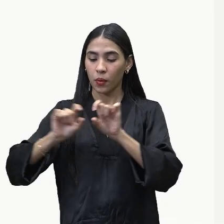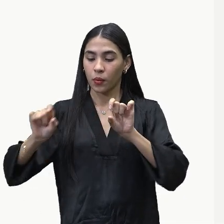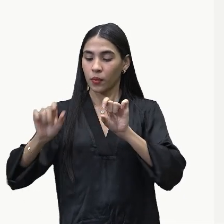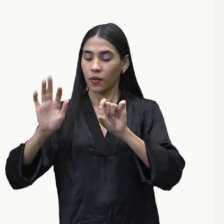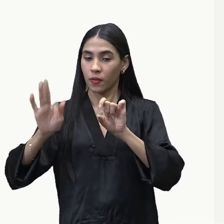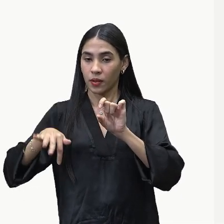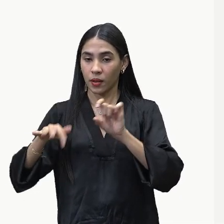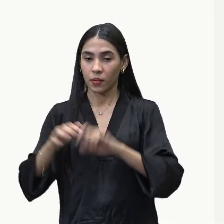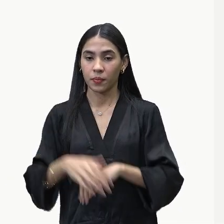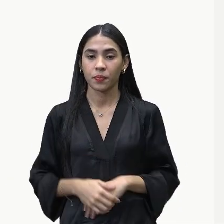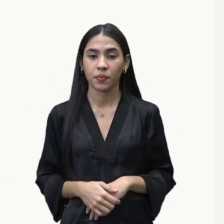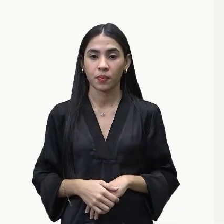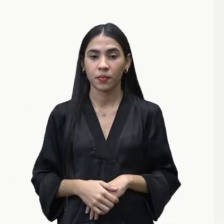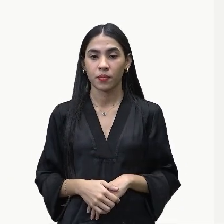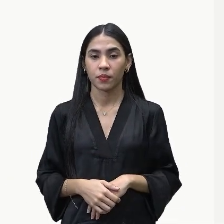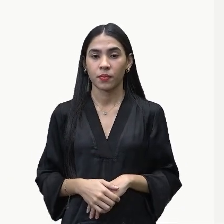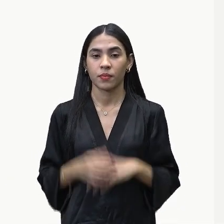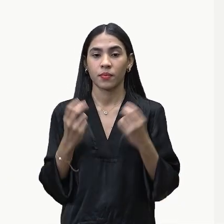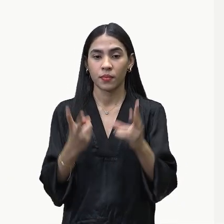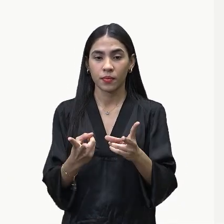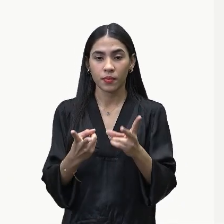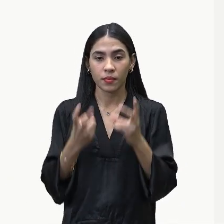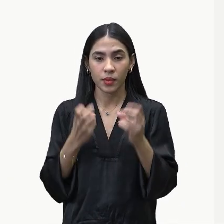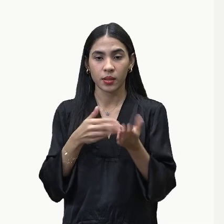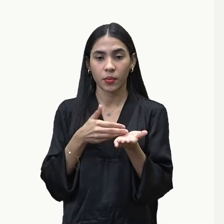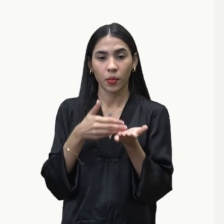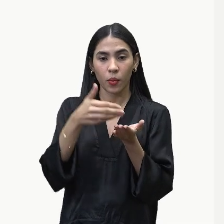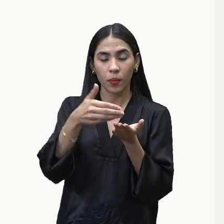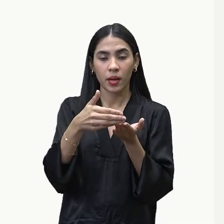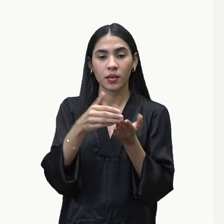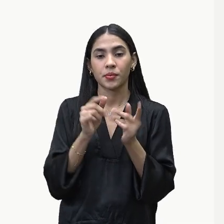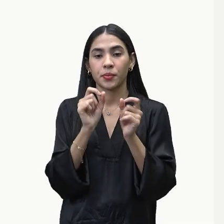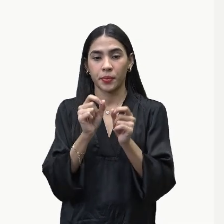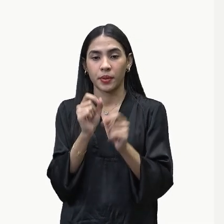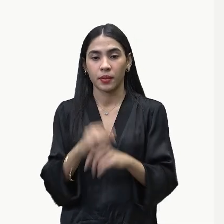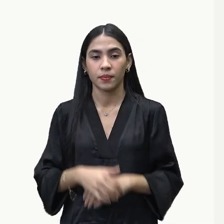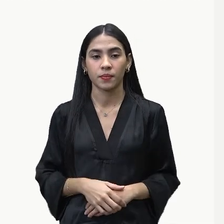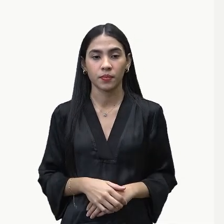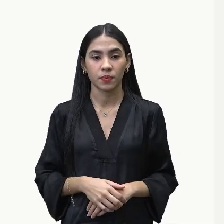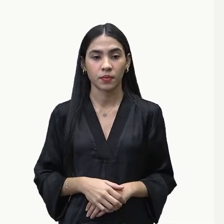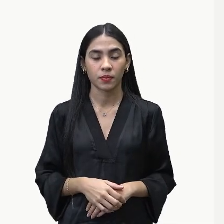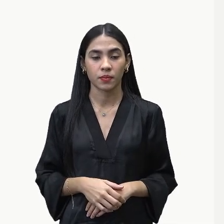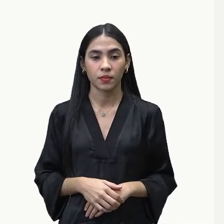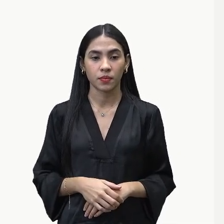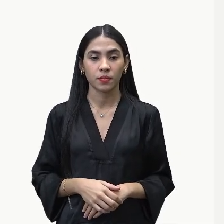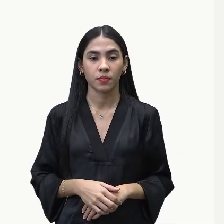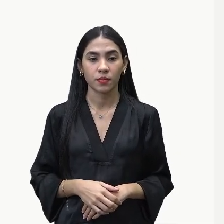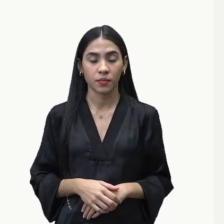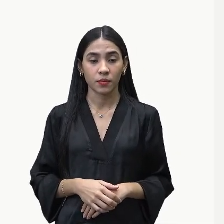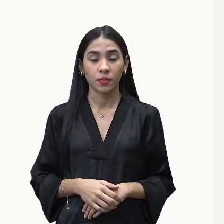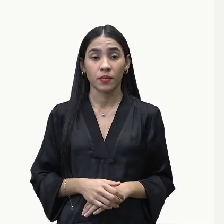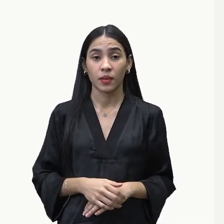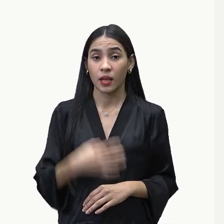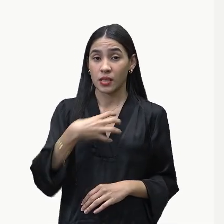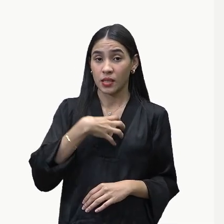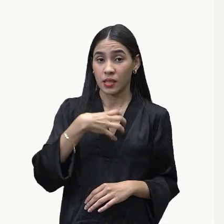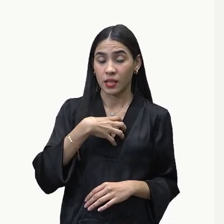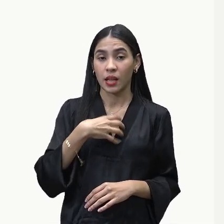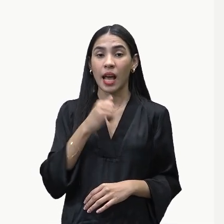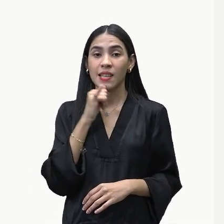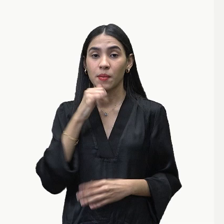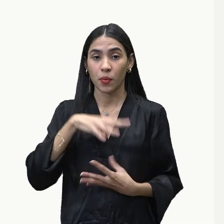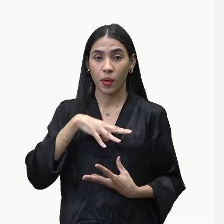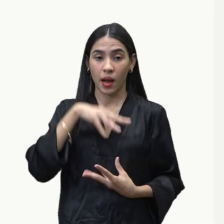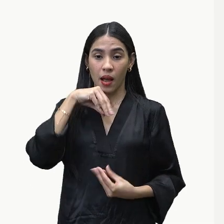ok? Observem que foi colocado ao início exatamente o que ele tinha, a